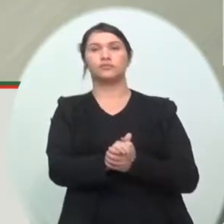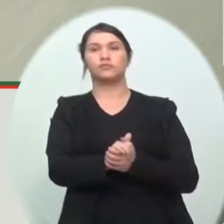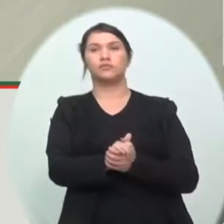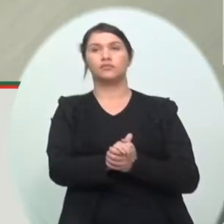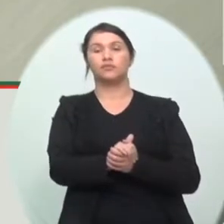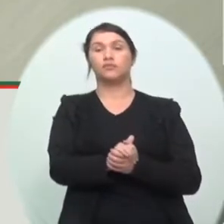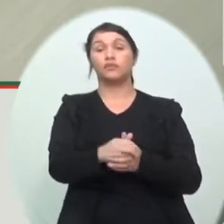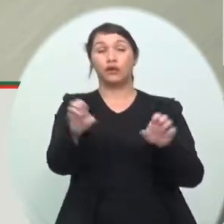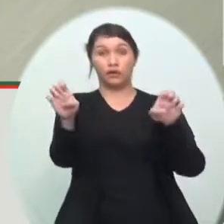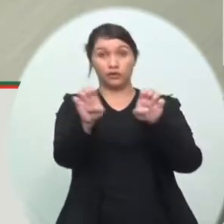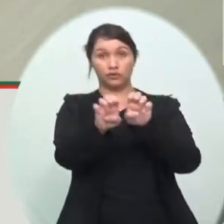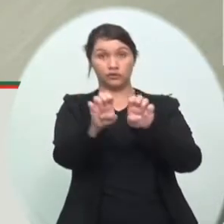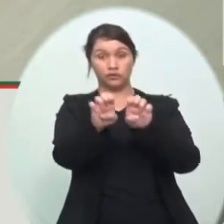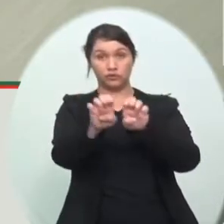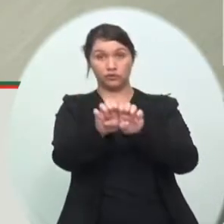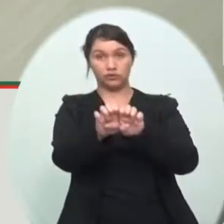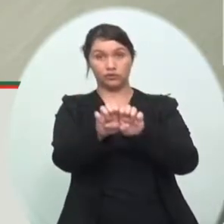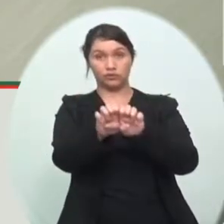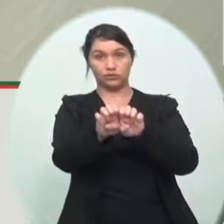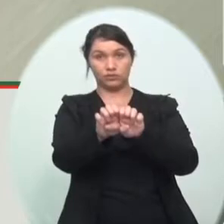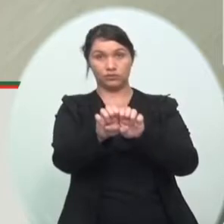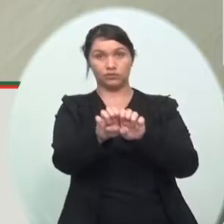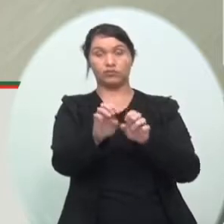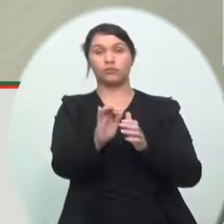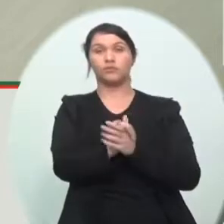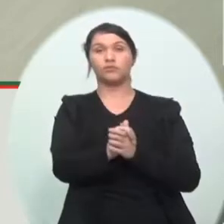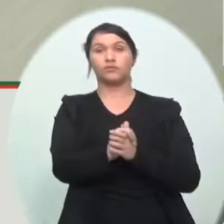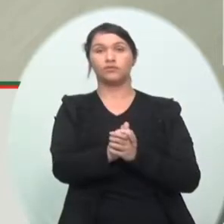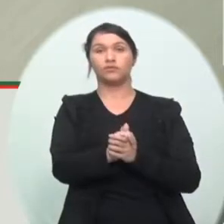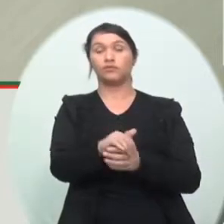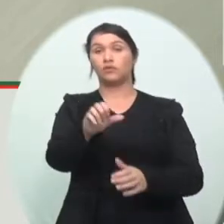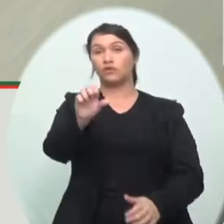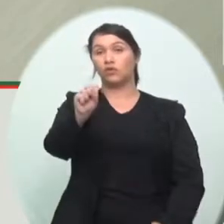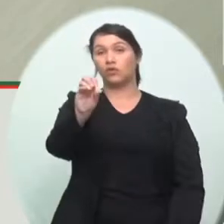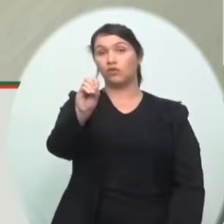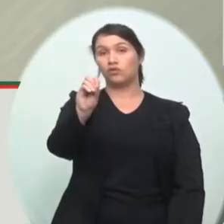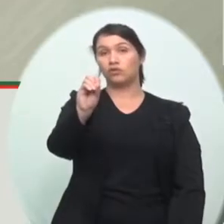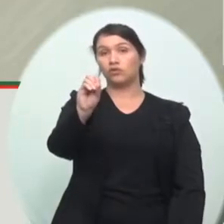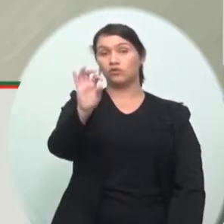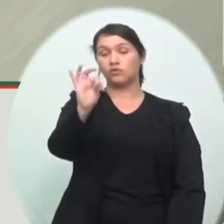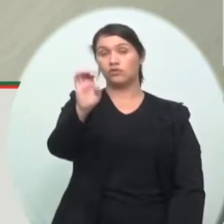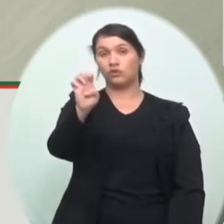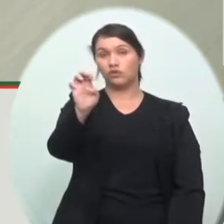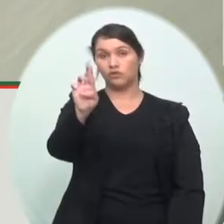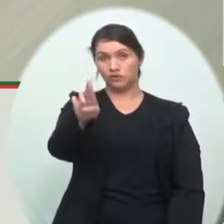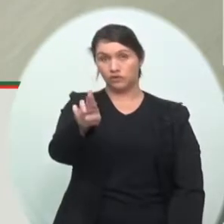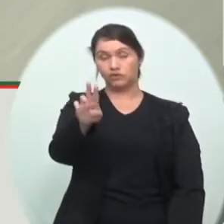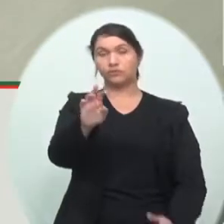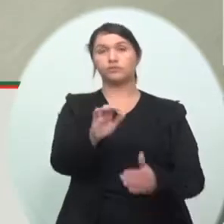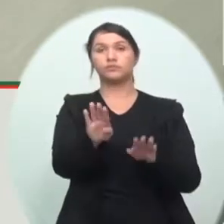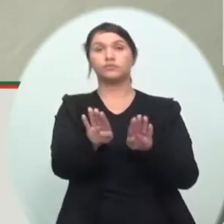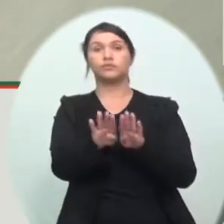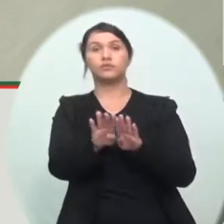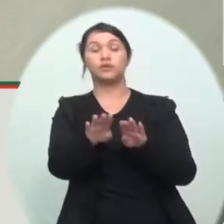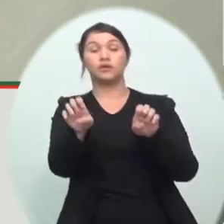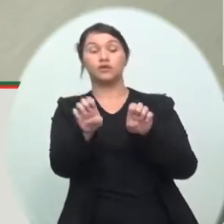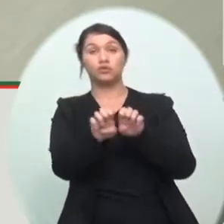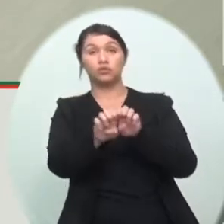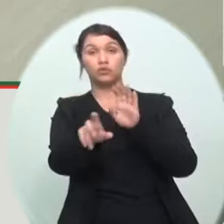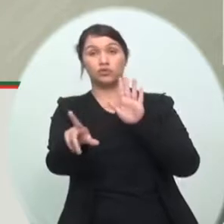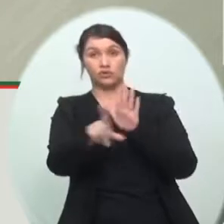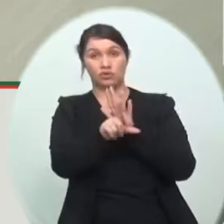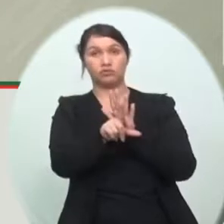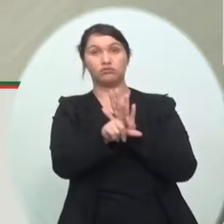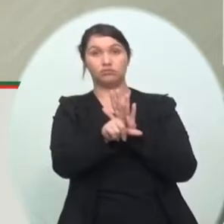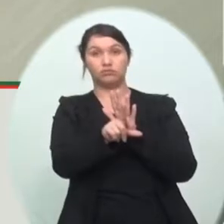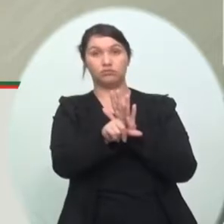estrutura física, o software, que é a governança, como é que vai funcionar a estrutura de governança do centro, e a estrutura de lei, para que